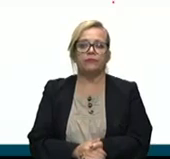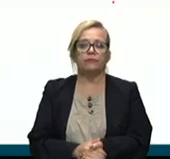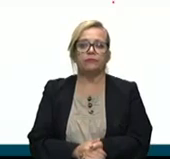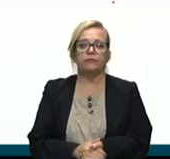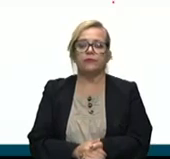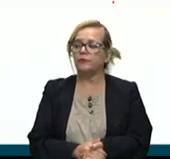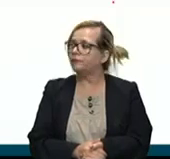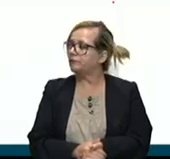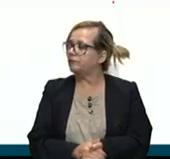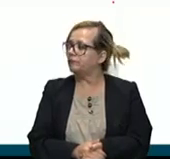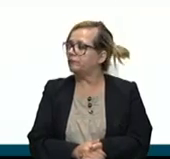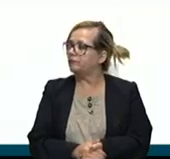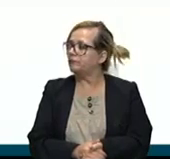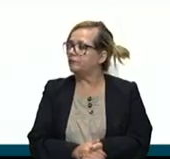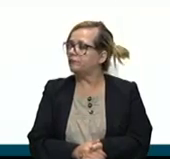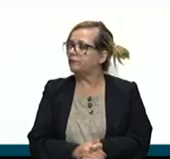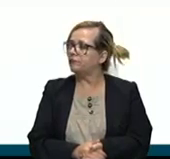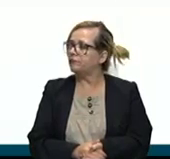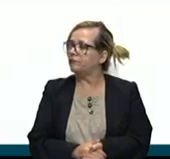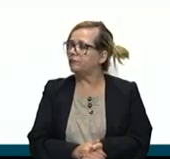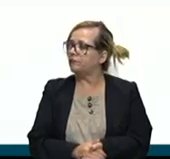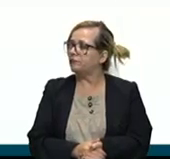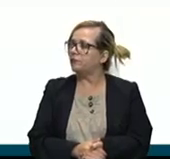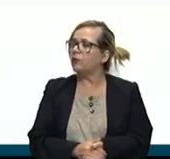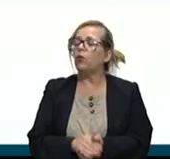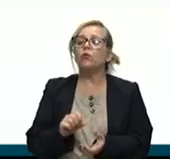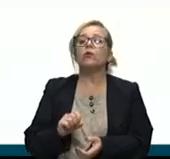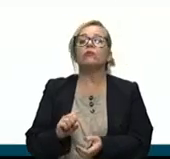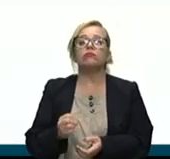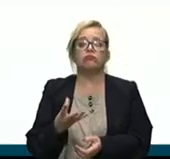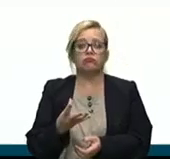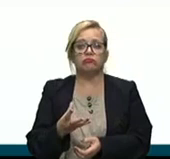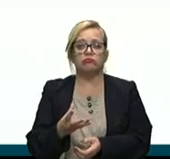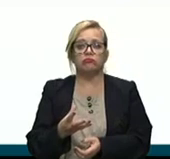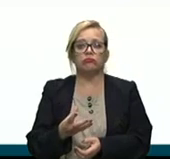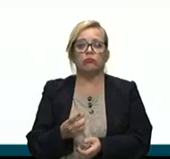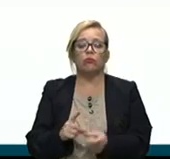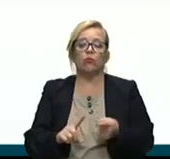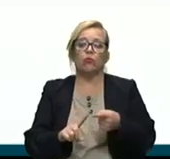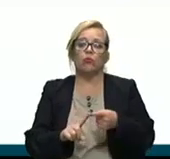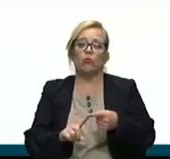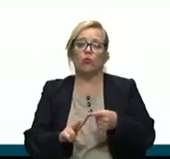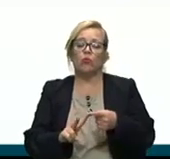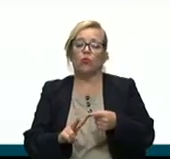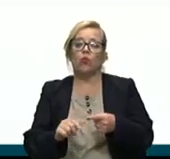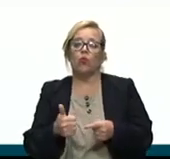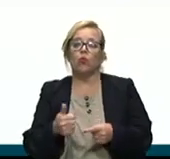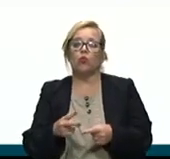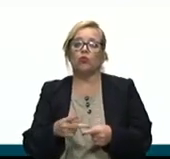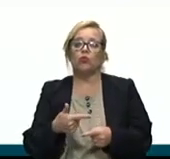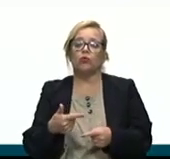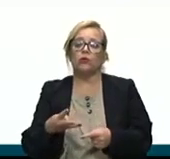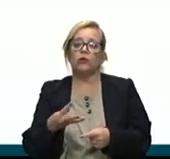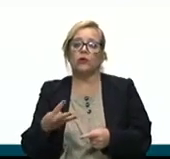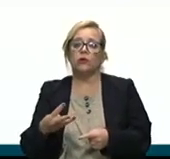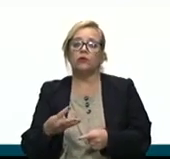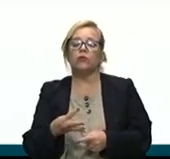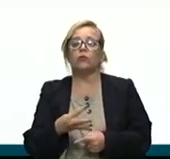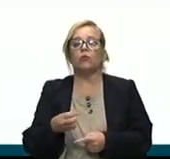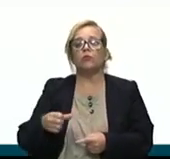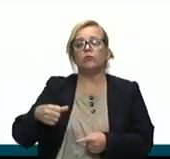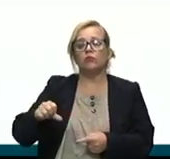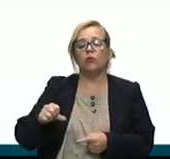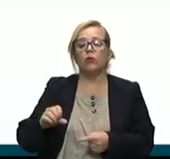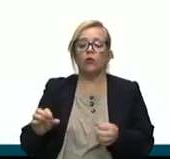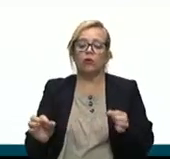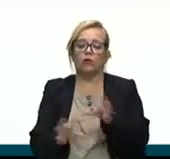Na segunda linha. Então, da primeira para a segunda linha, o que aconteceu? 1 ao quadrado, 1. 2 ao quadrado, 4. 3 ao quadrado, 9.